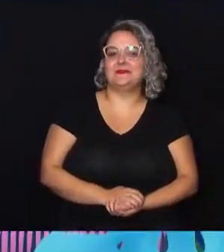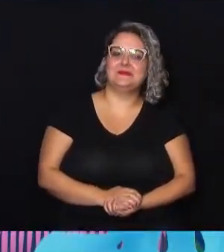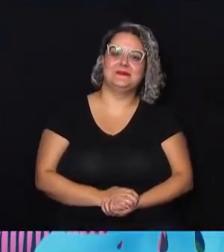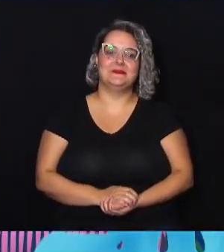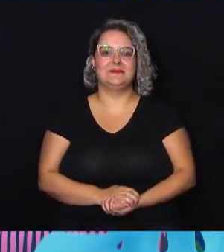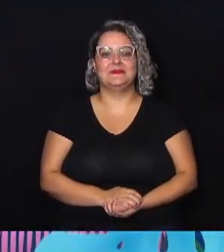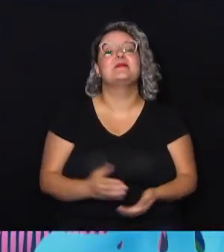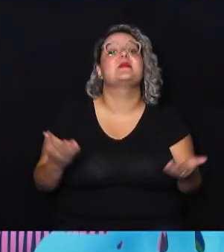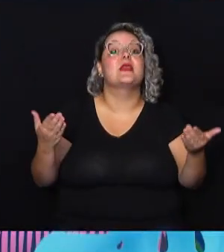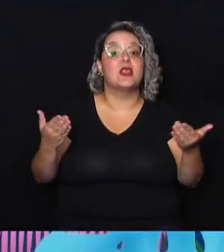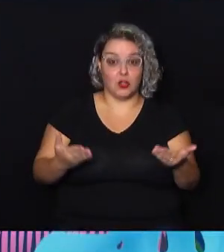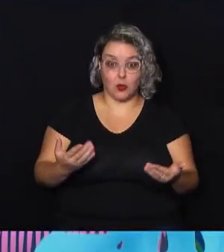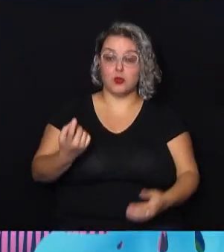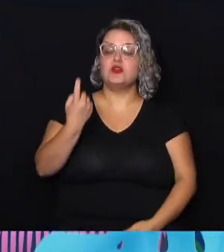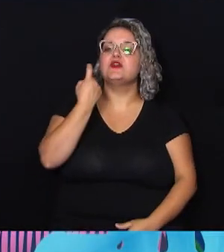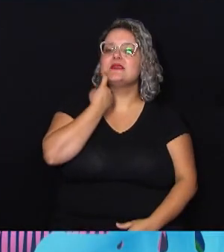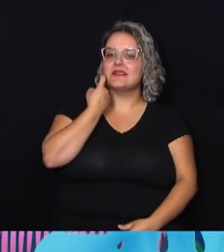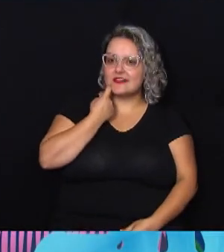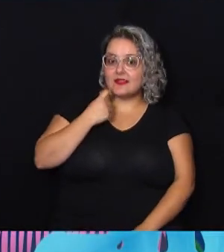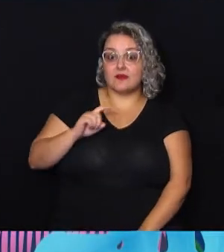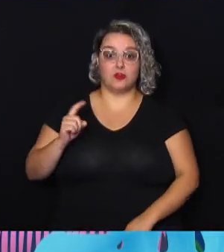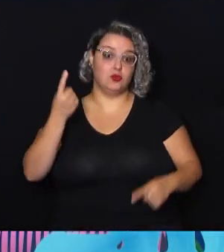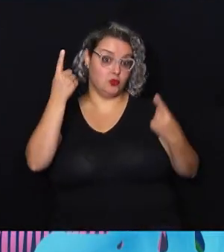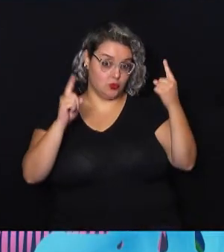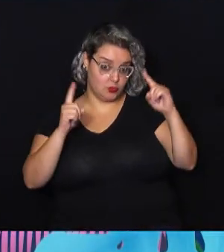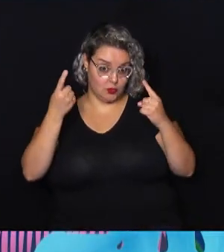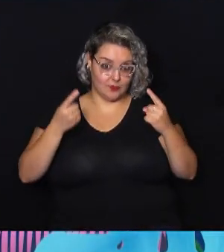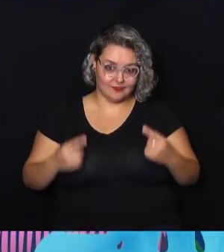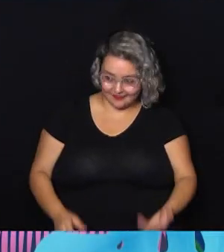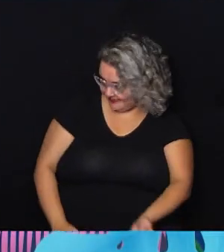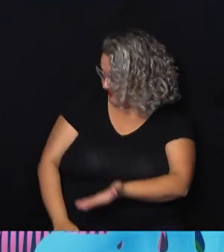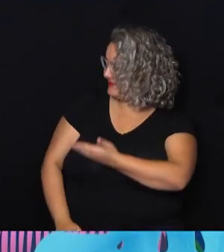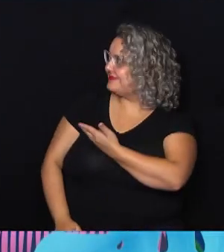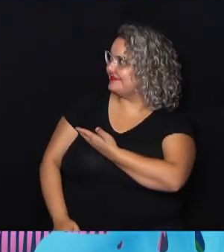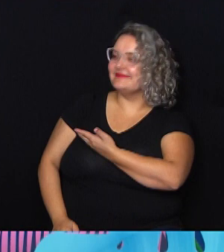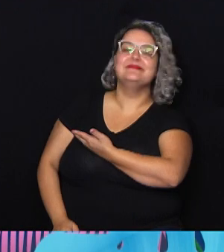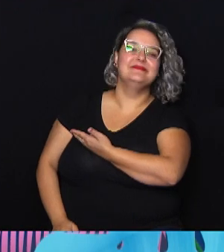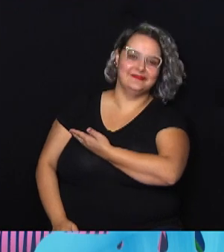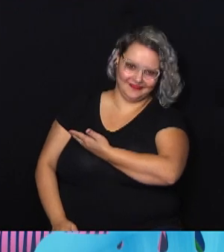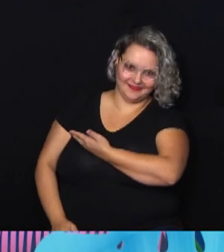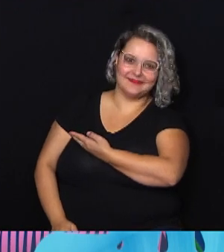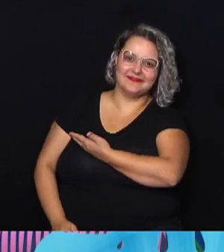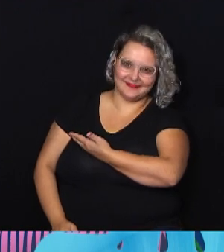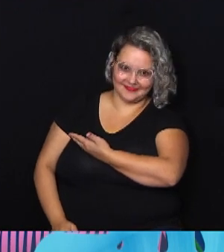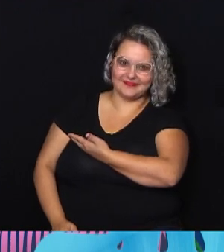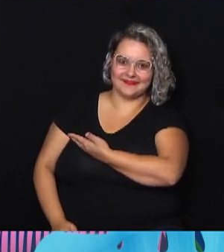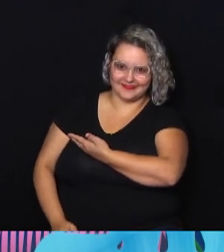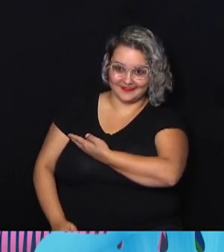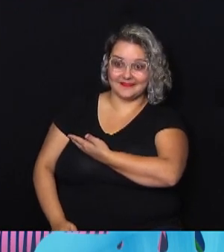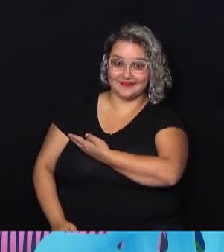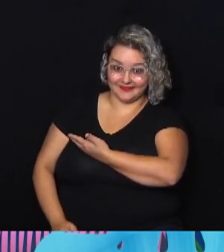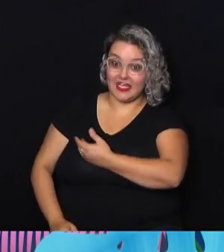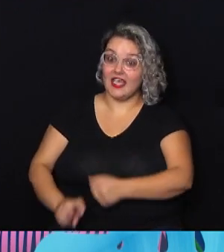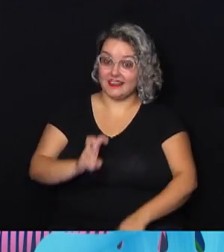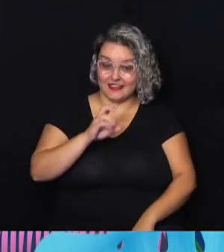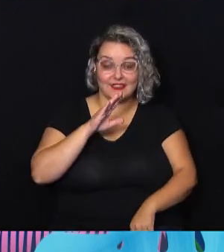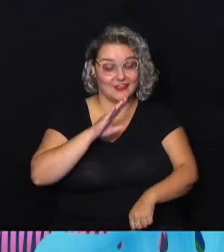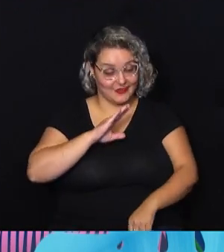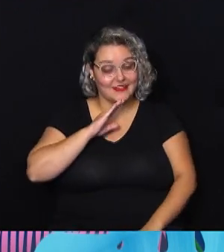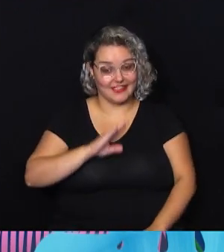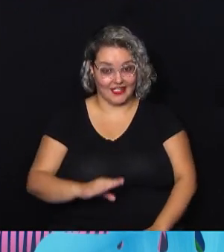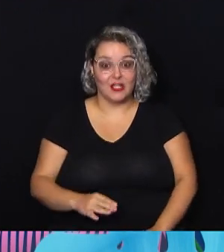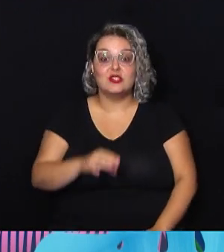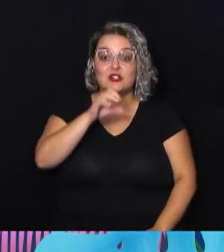E hoje, sexta-feira de carnaval, tem Abre Alas em Barão Geraldo, às 5 da tarde. No sábado,